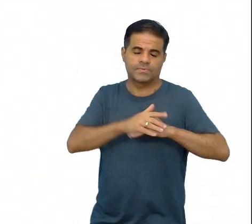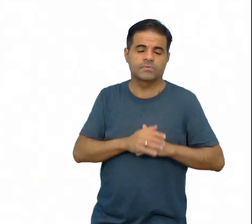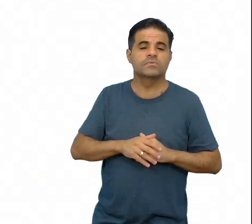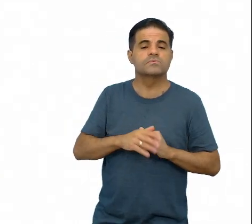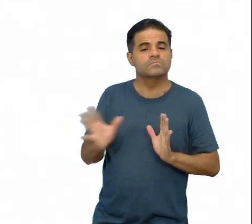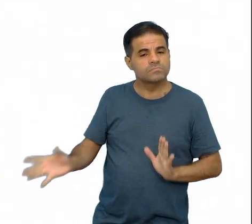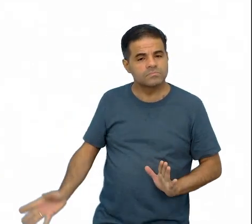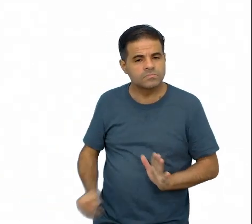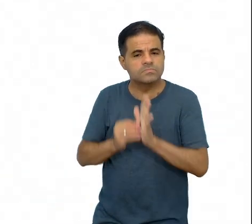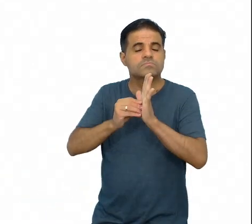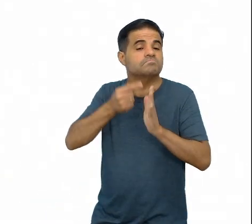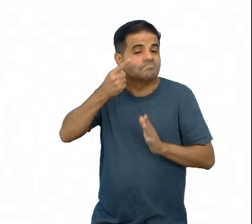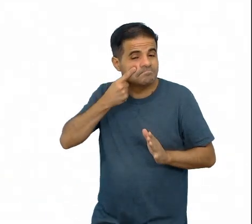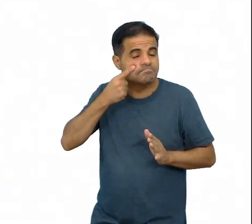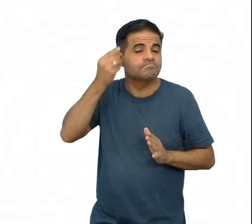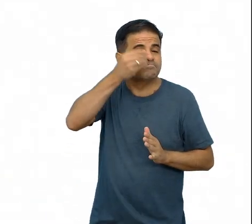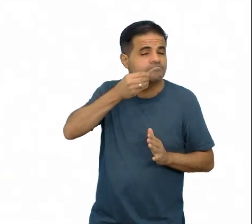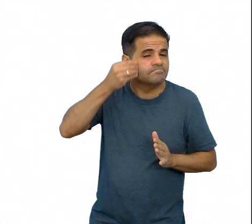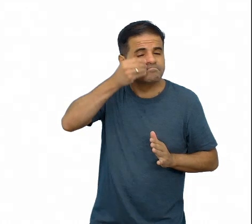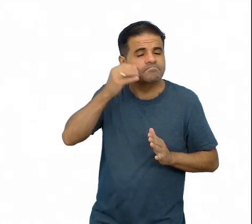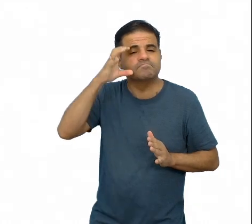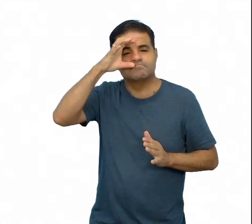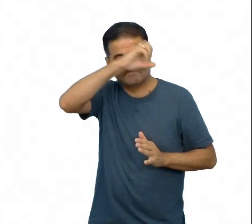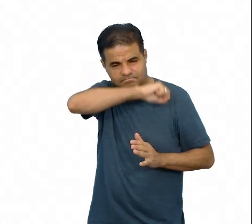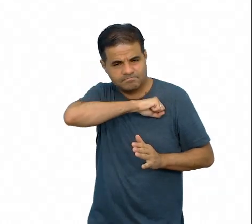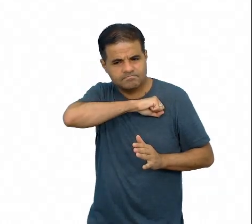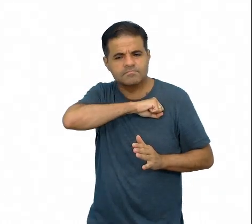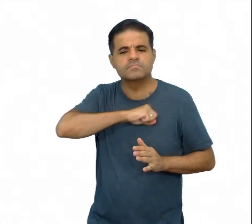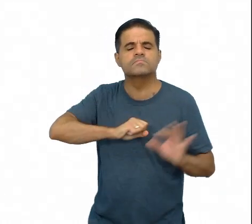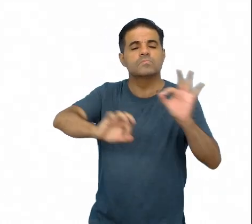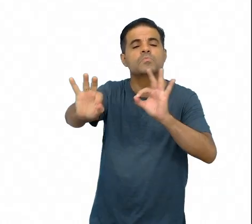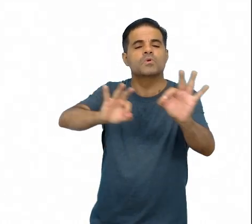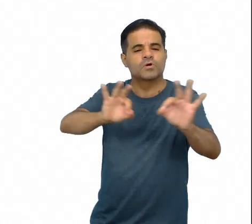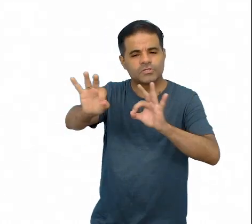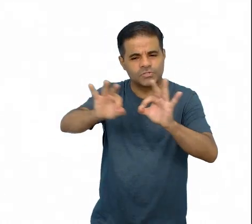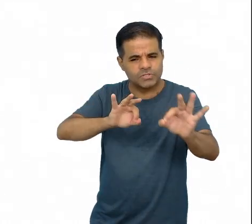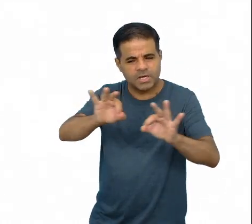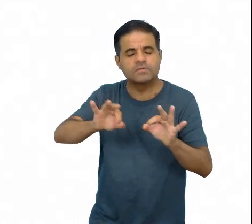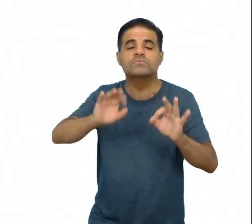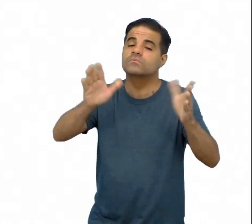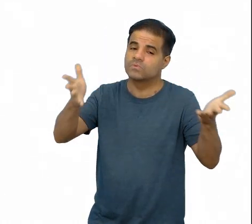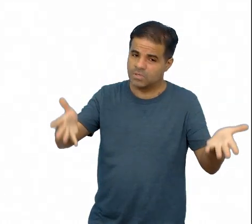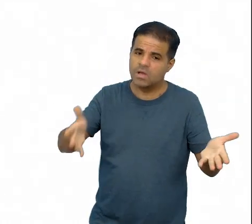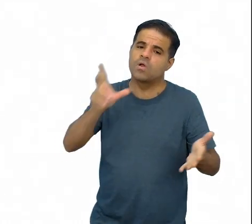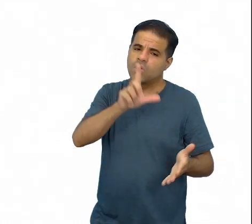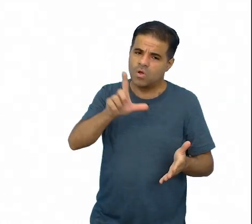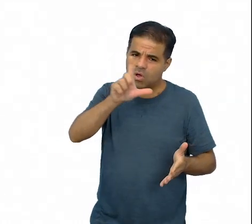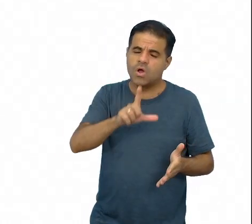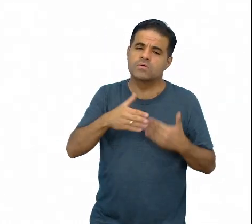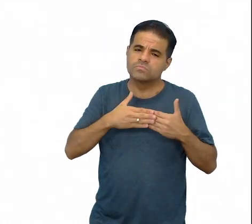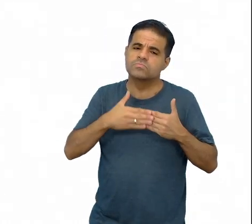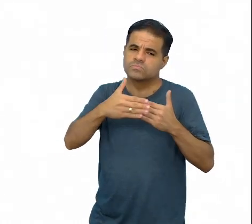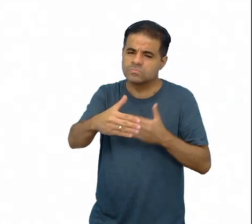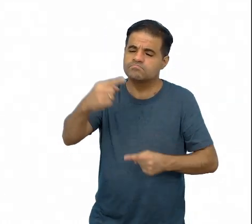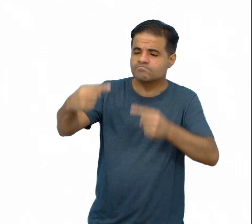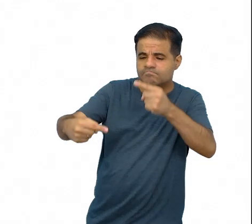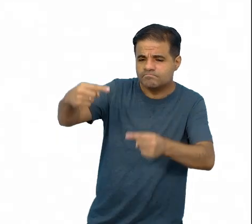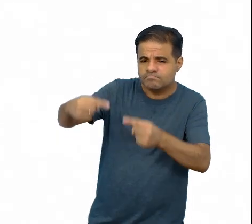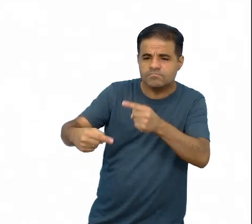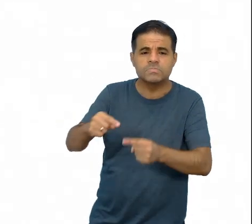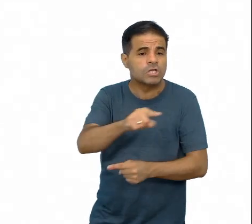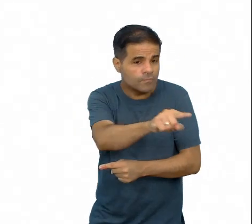lições contidas nas experiências, né, em aprendizagem em projetos, né. E aí que eu acho que é um momento de discussão